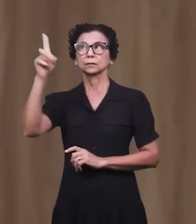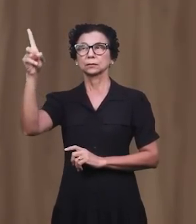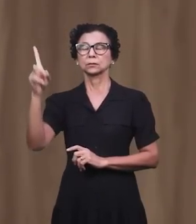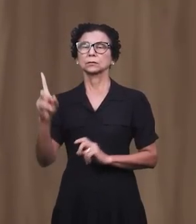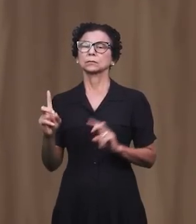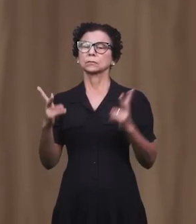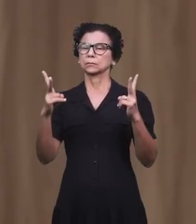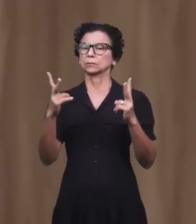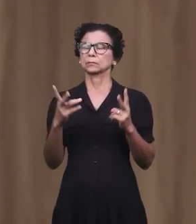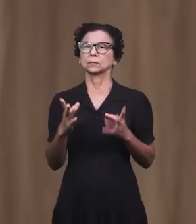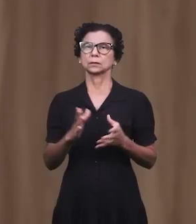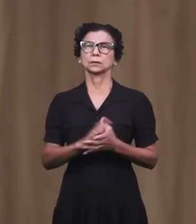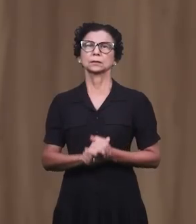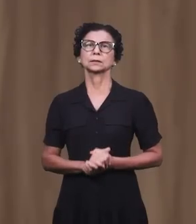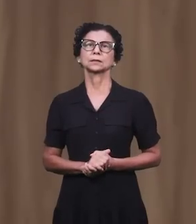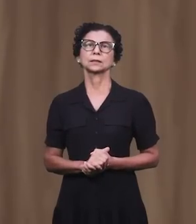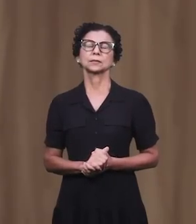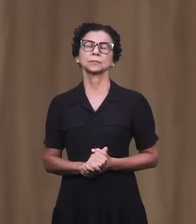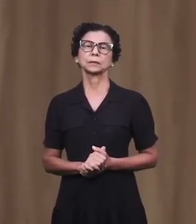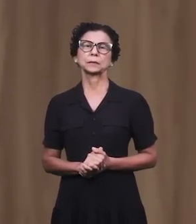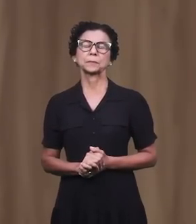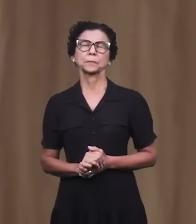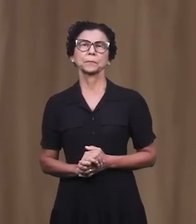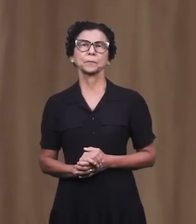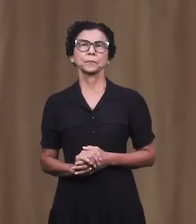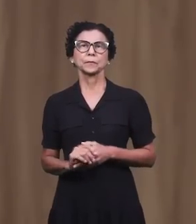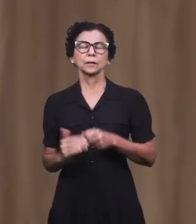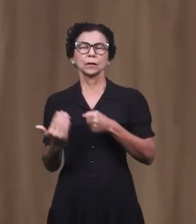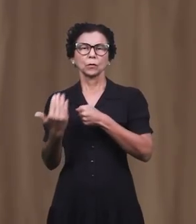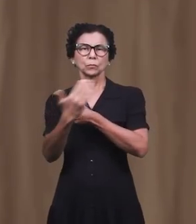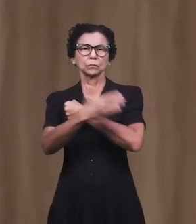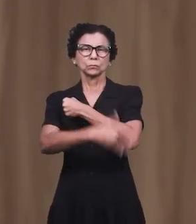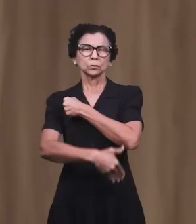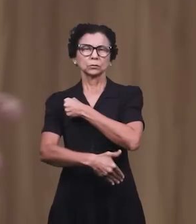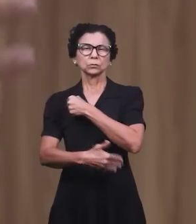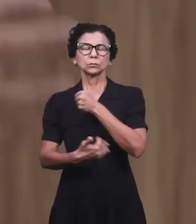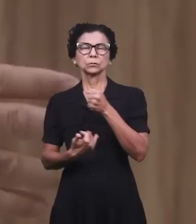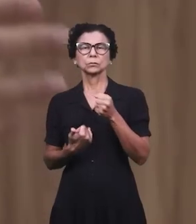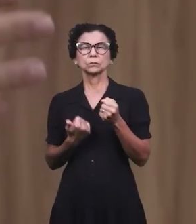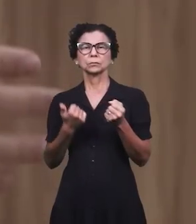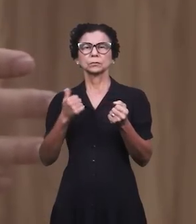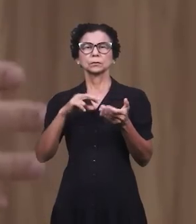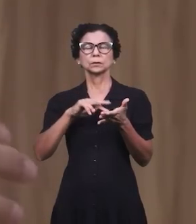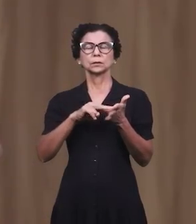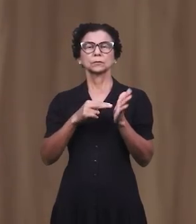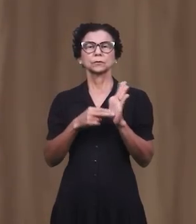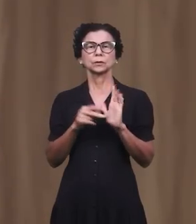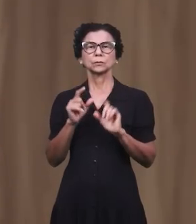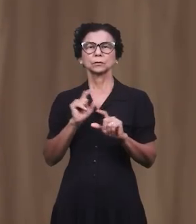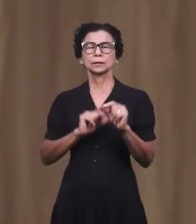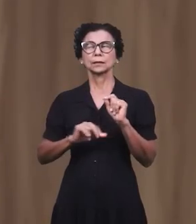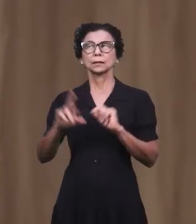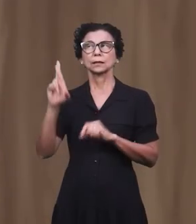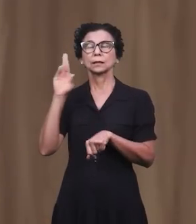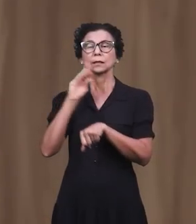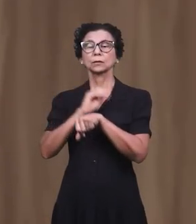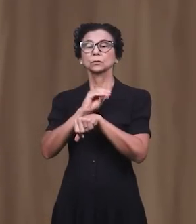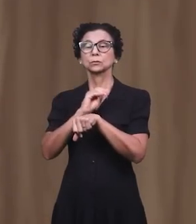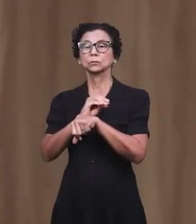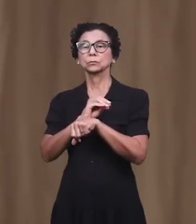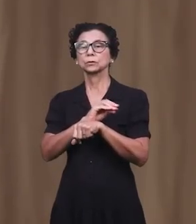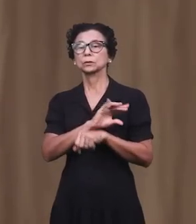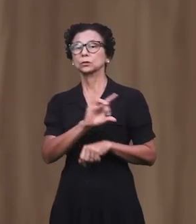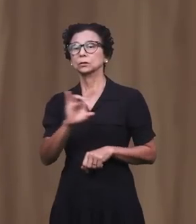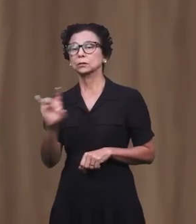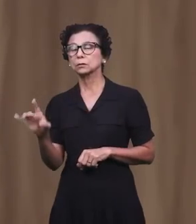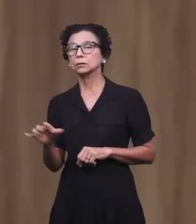1000 escudos penedela, isso é uma ação exponencial. Deus cuida de nós de uma maneira, com todos os